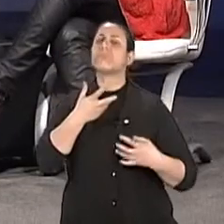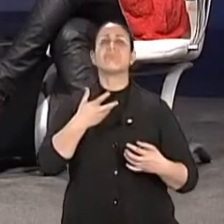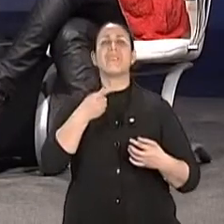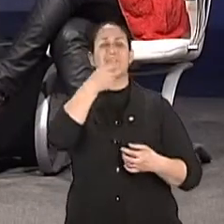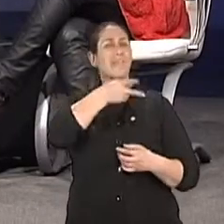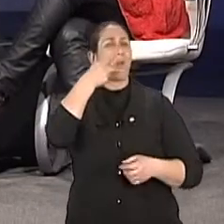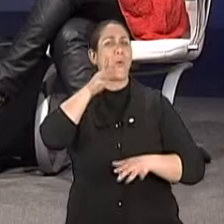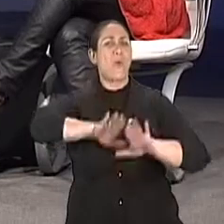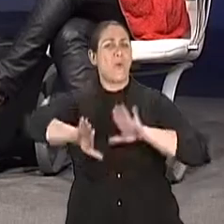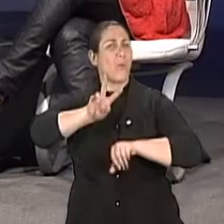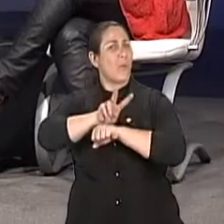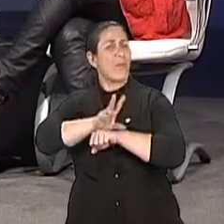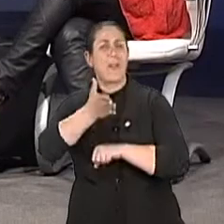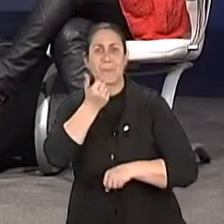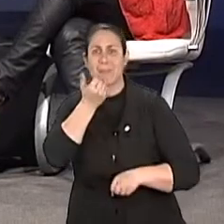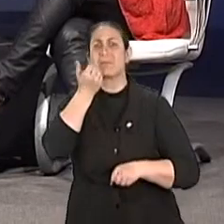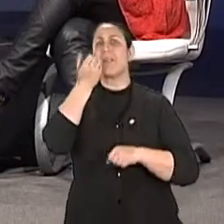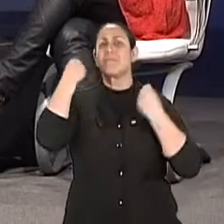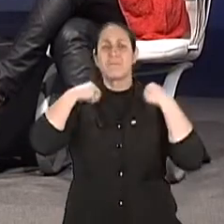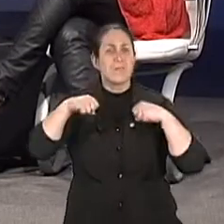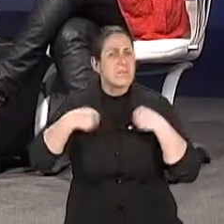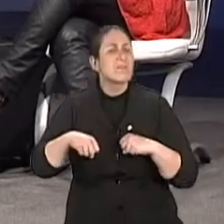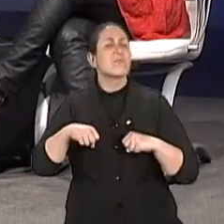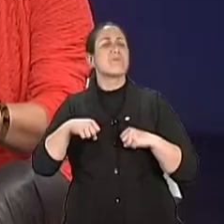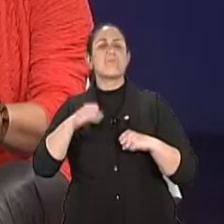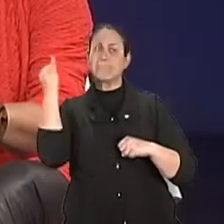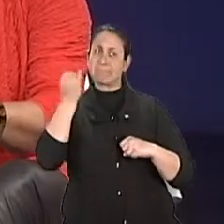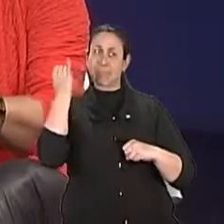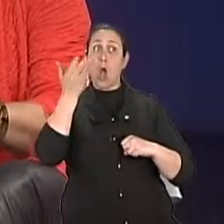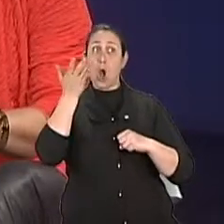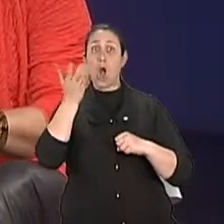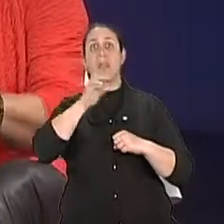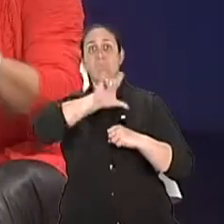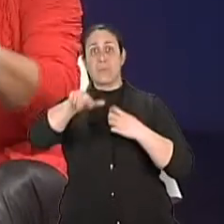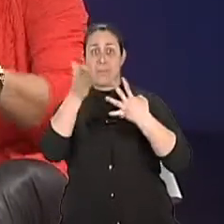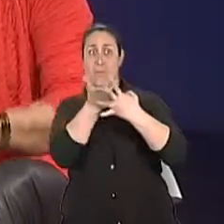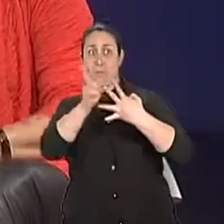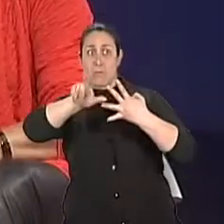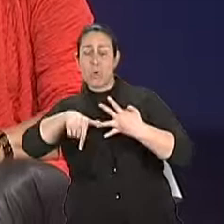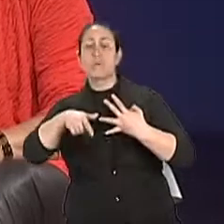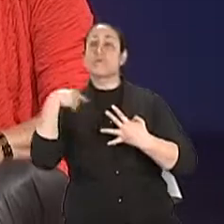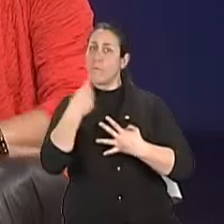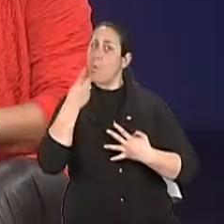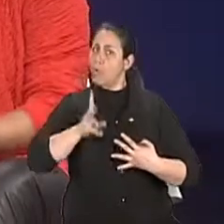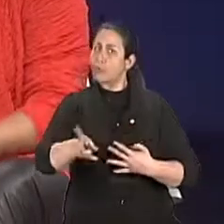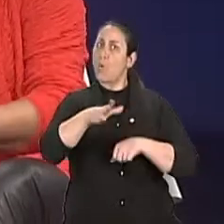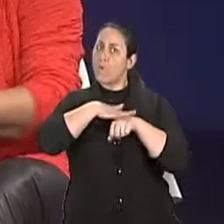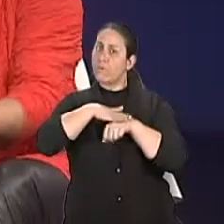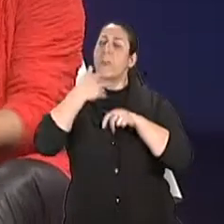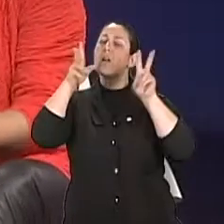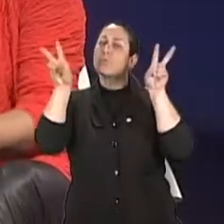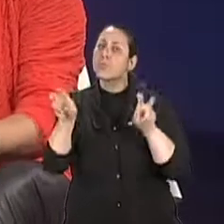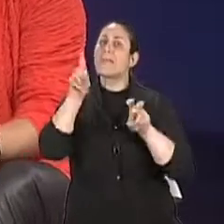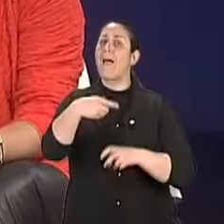em alimentação adequada, o senhor falou em exercícios. Na segunda parte do programa, fiquem tranquilos, nós vamos falar exatamente sobre isso, sobre a questão